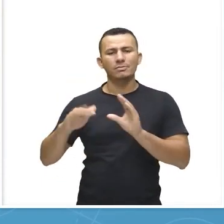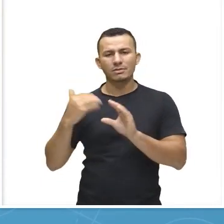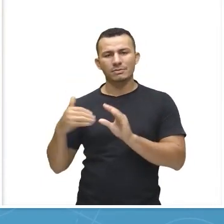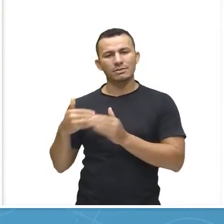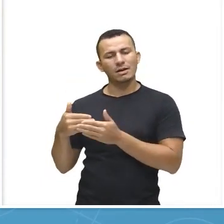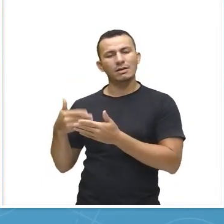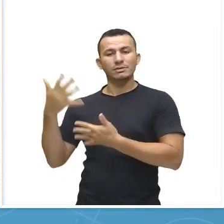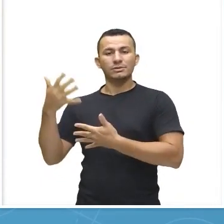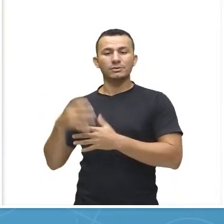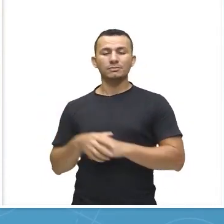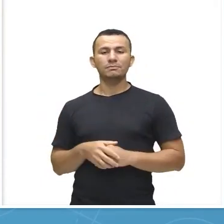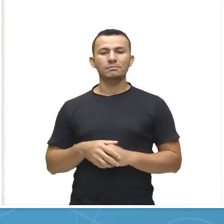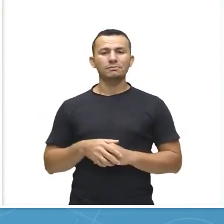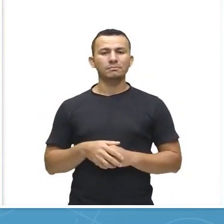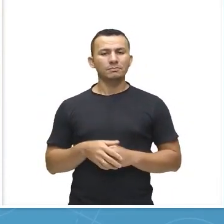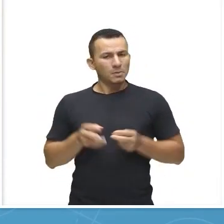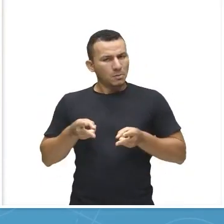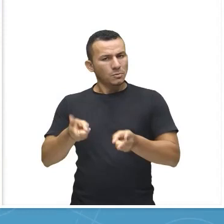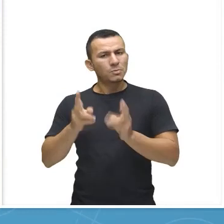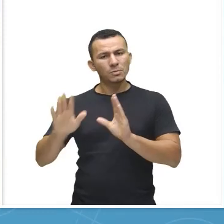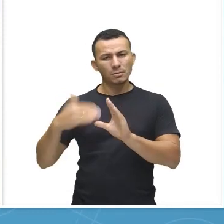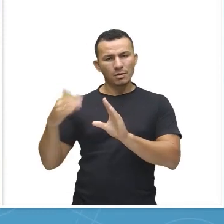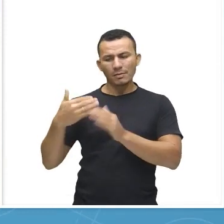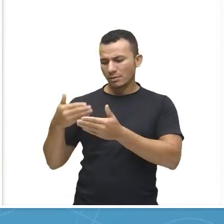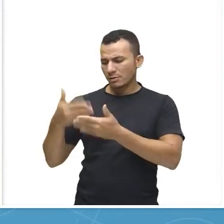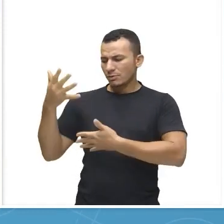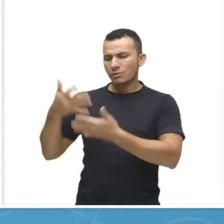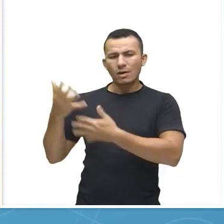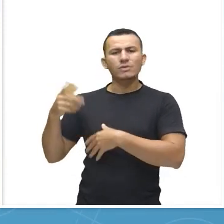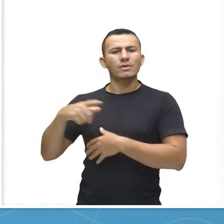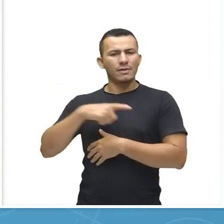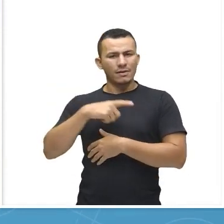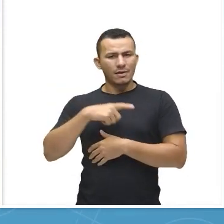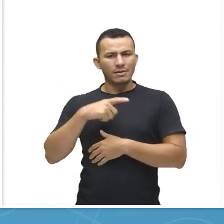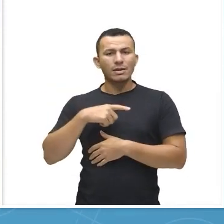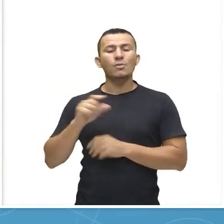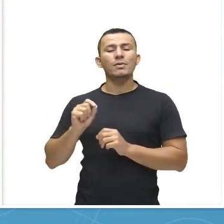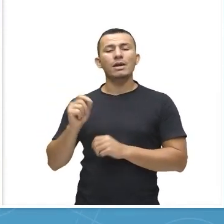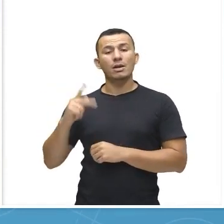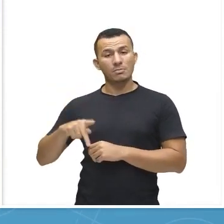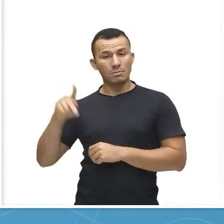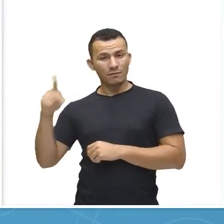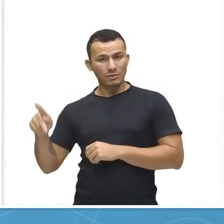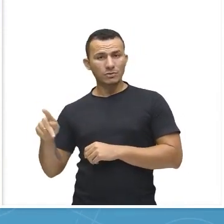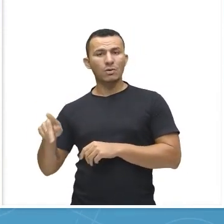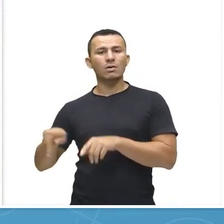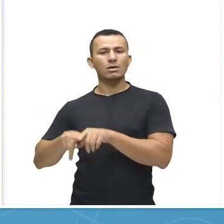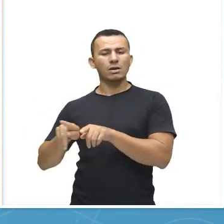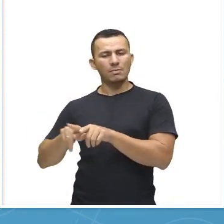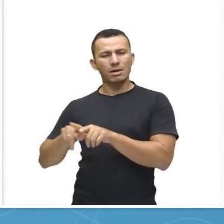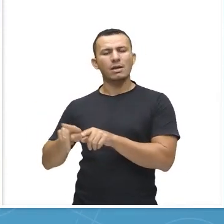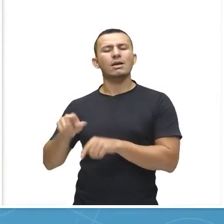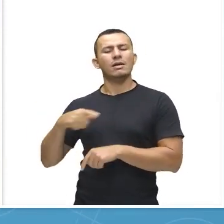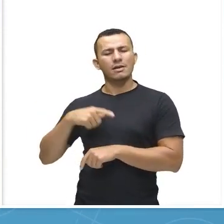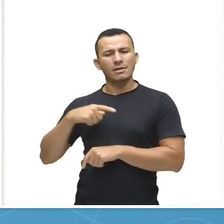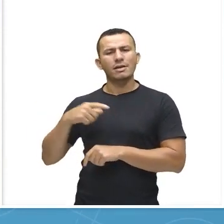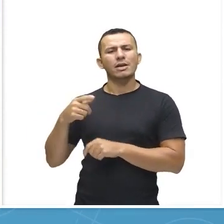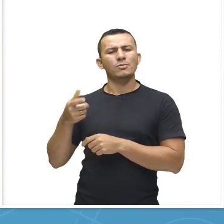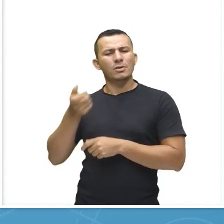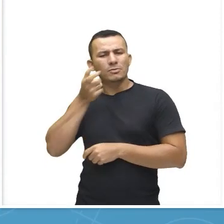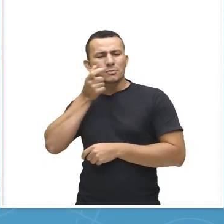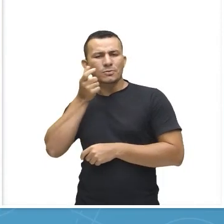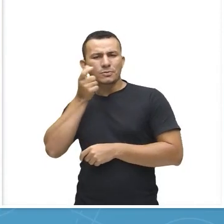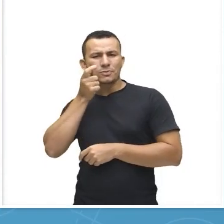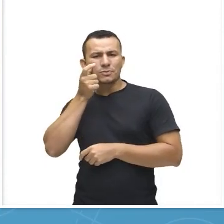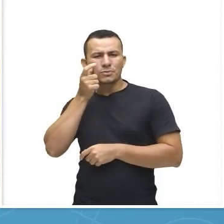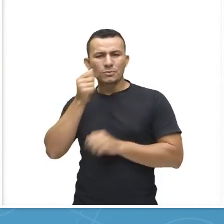e continuem participando, porque no chat nós temos também a participação de professores que estão aí do outro lado acompanhando a aula